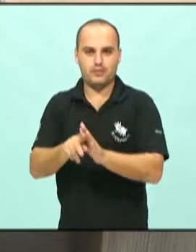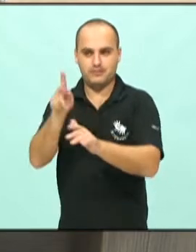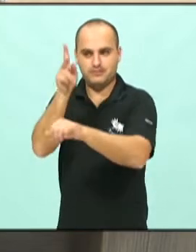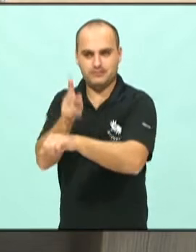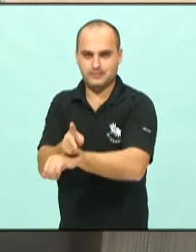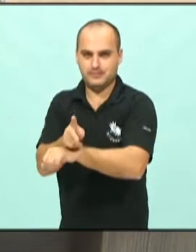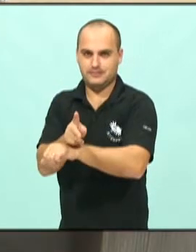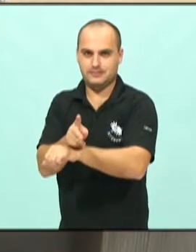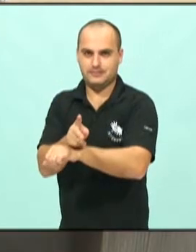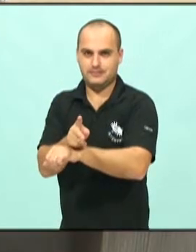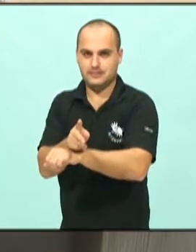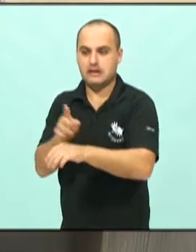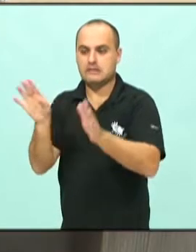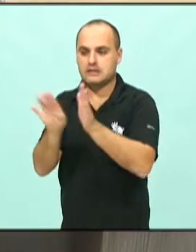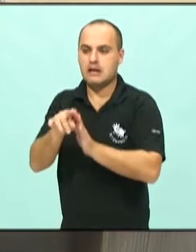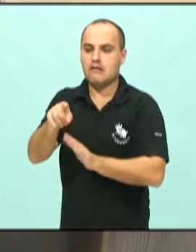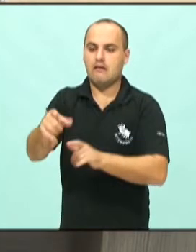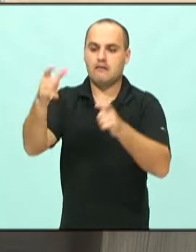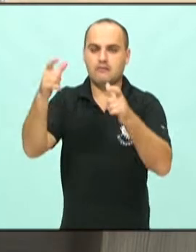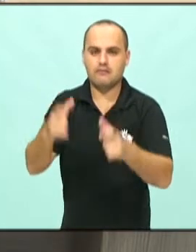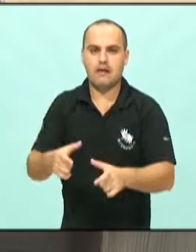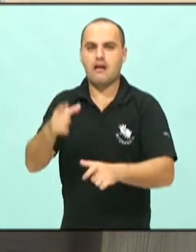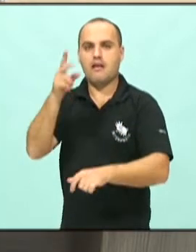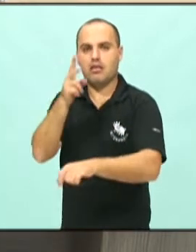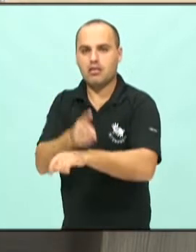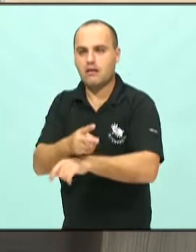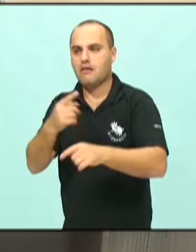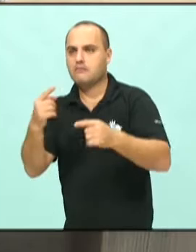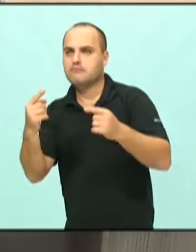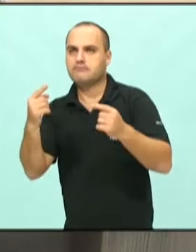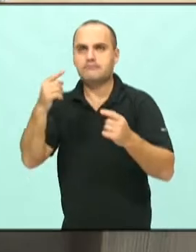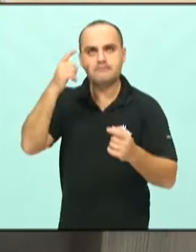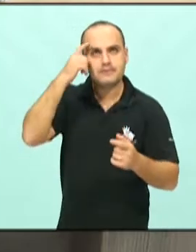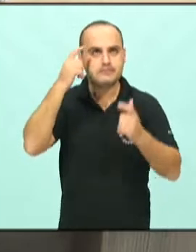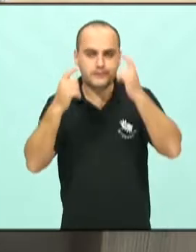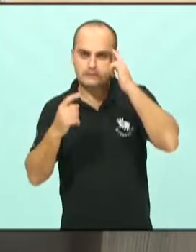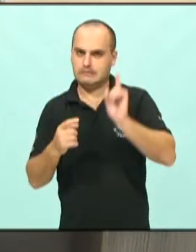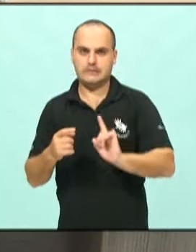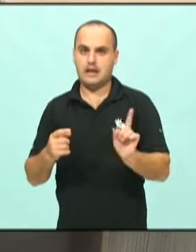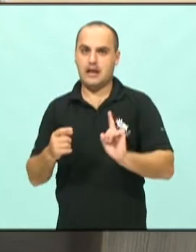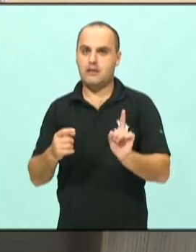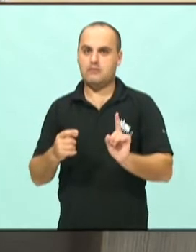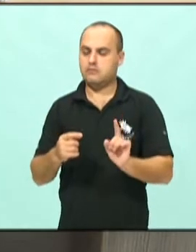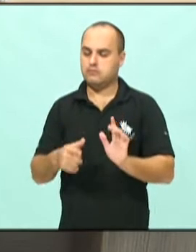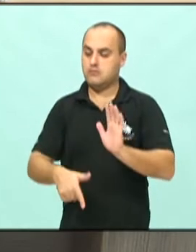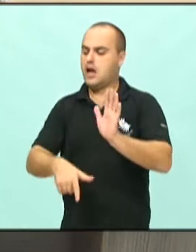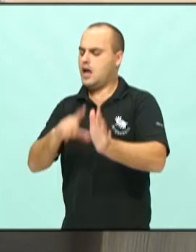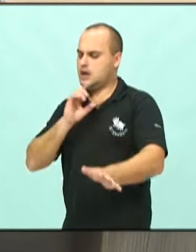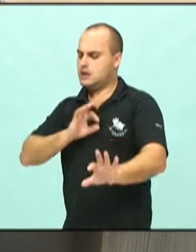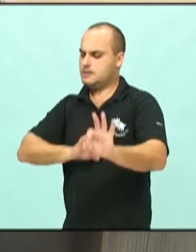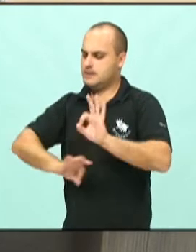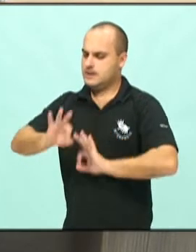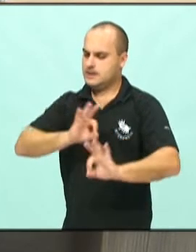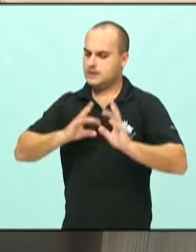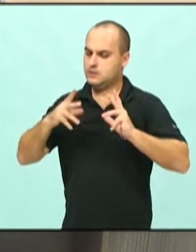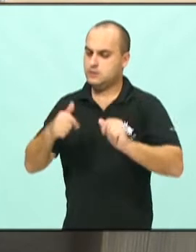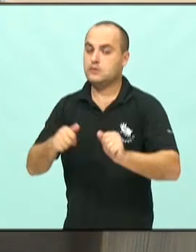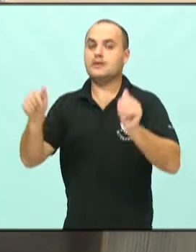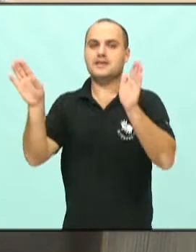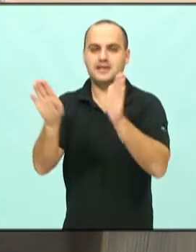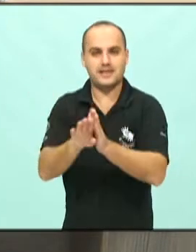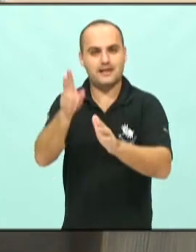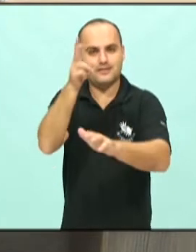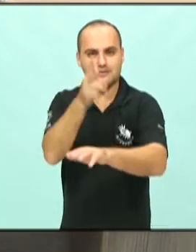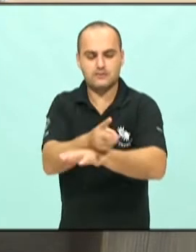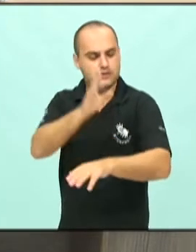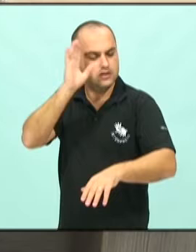não é muito interessante, porque a gente trabalha com uma verba limitada, né? Então, a ideia é fazer o mais planejado possível para chegar no estúdio já